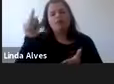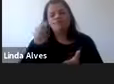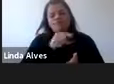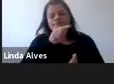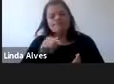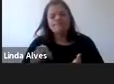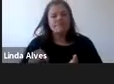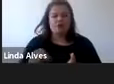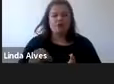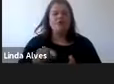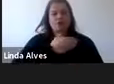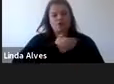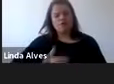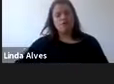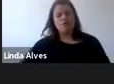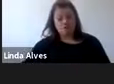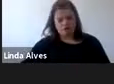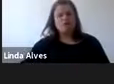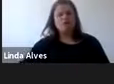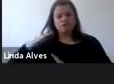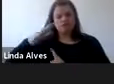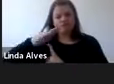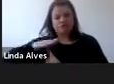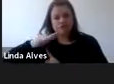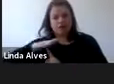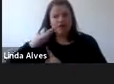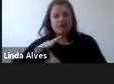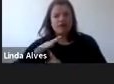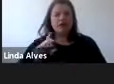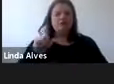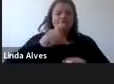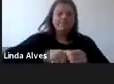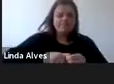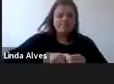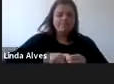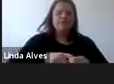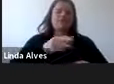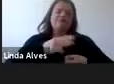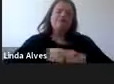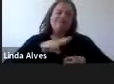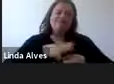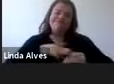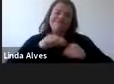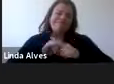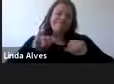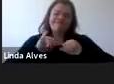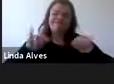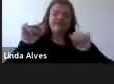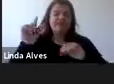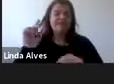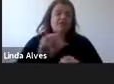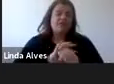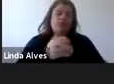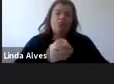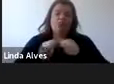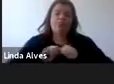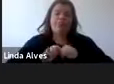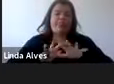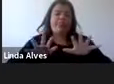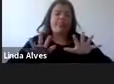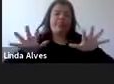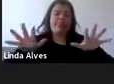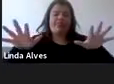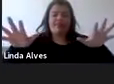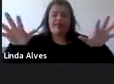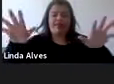protocolo entre o governo do estado e a Volkswagen, certo? E aí entrou a divulgação da pandemia e não foi possível mais, porque aí com a entrada da